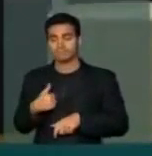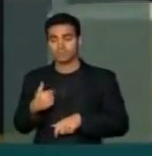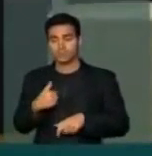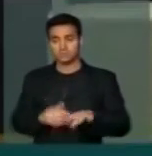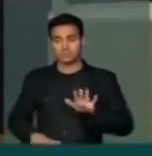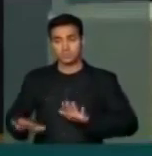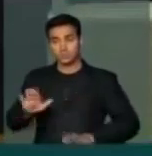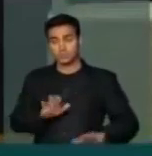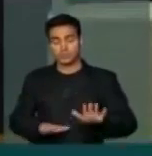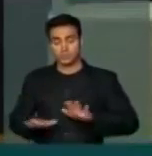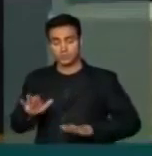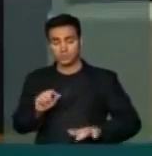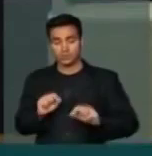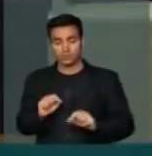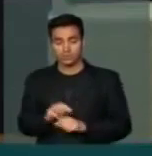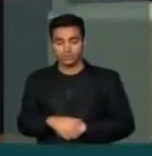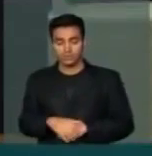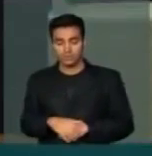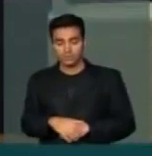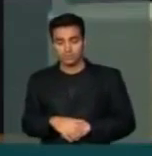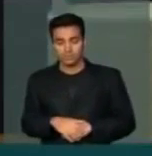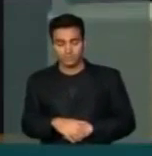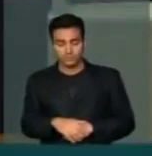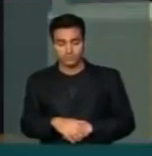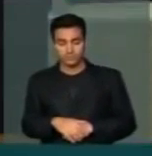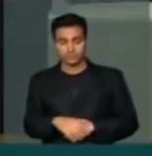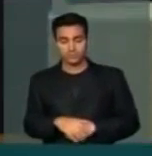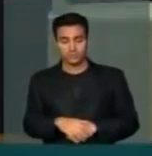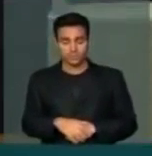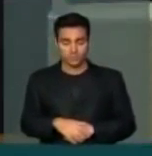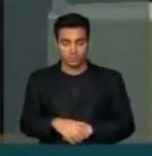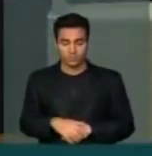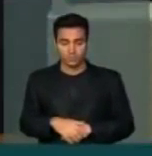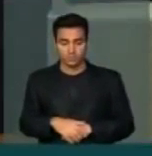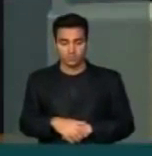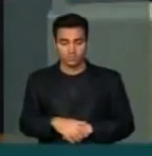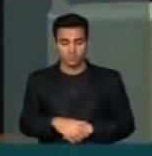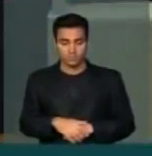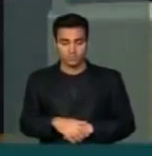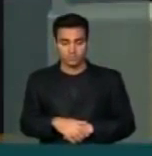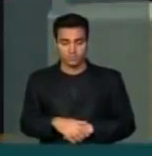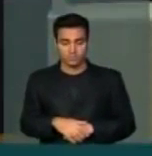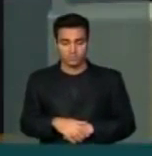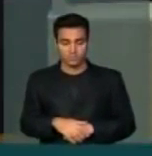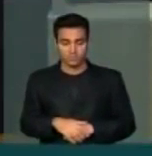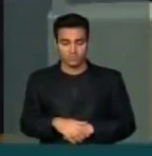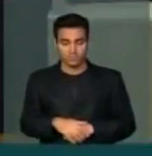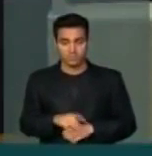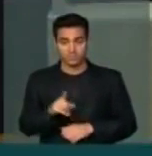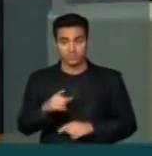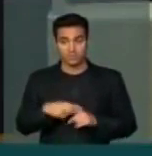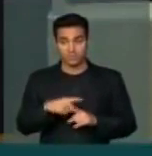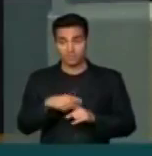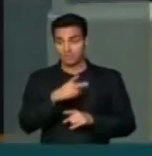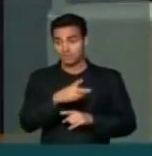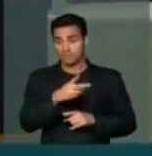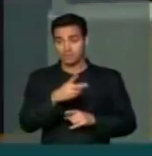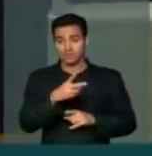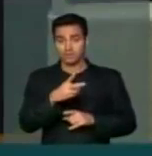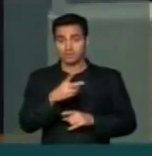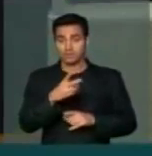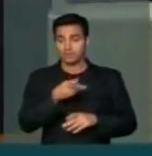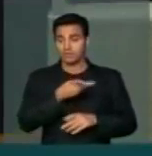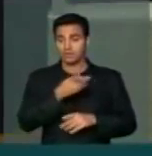para não receber dele as fáceis respostas que ele dava. Outro dia um menino chegou,